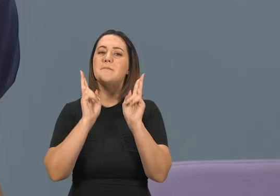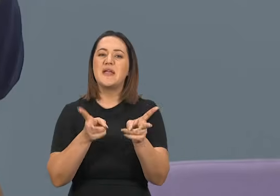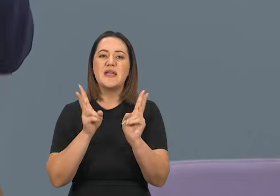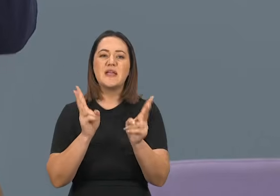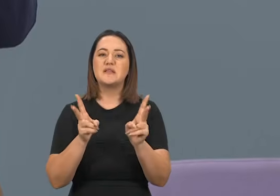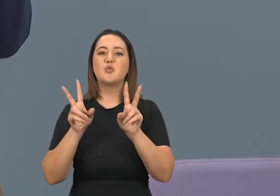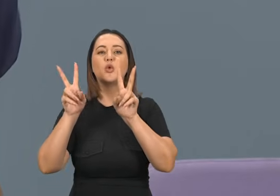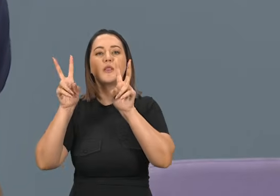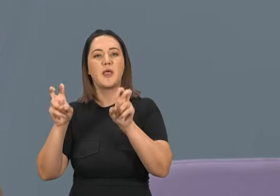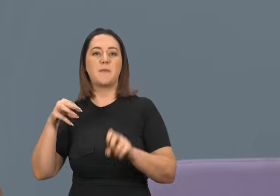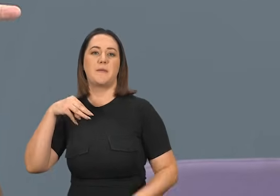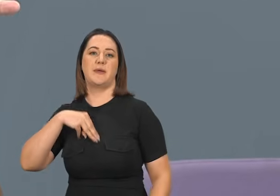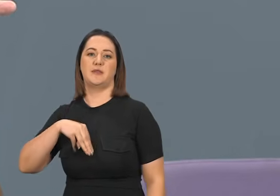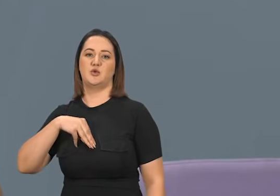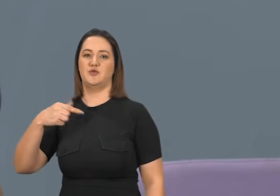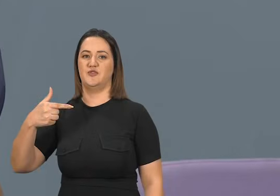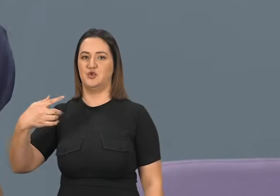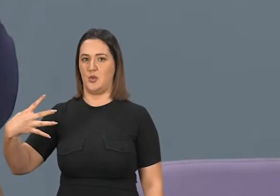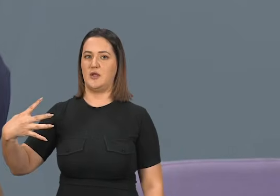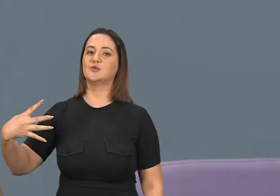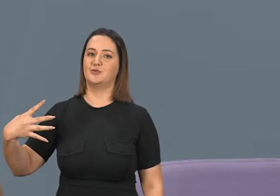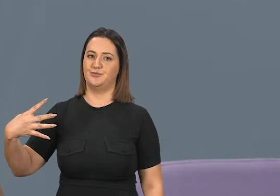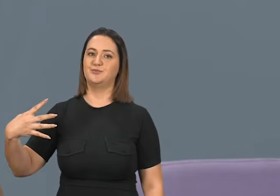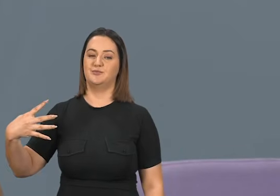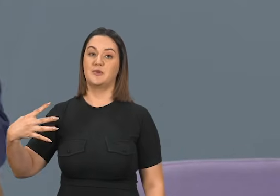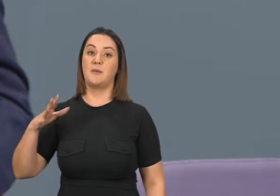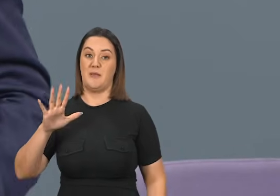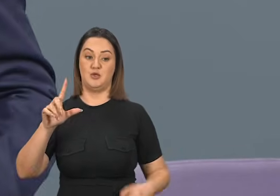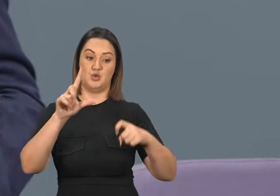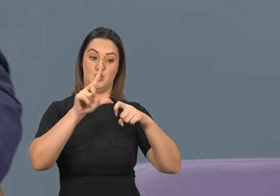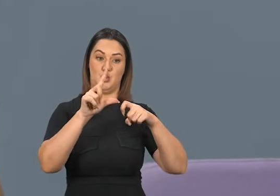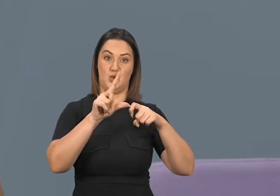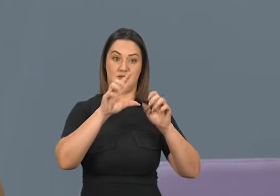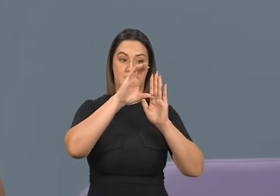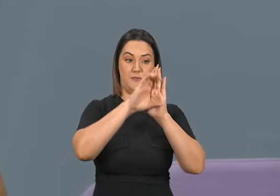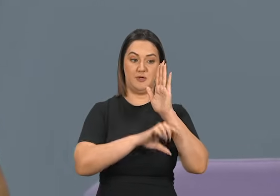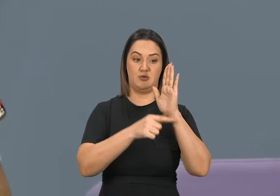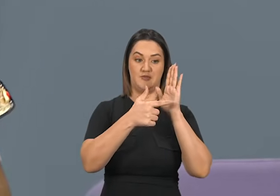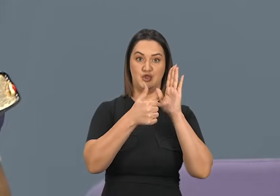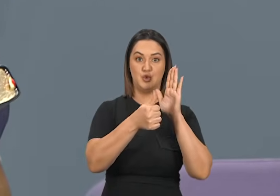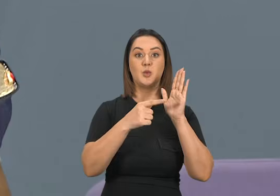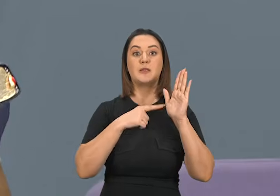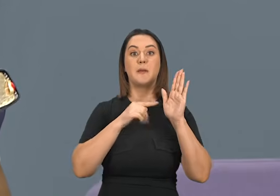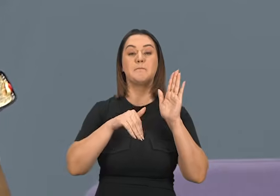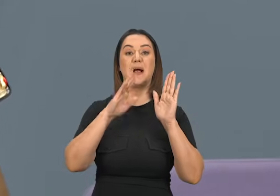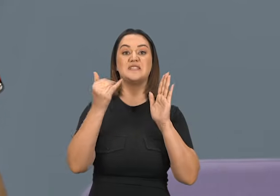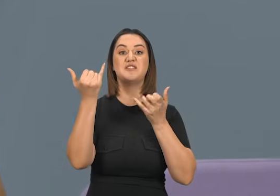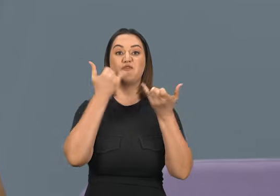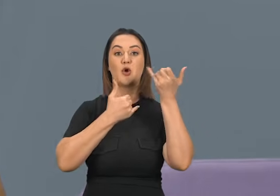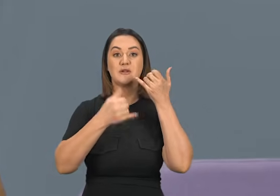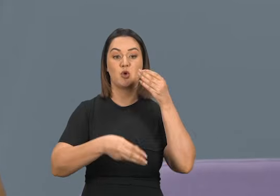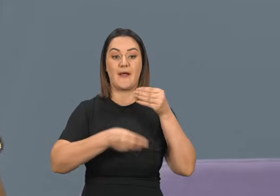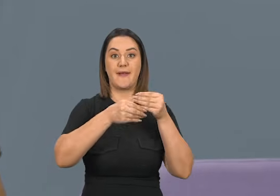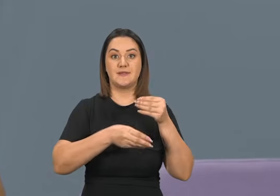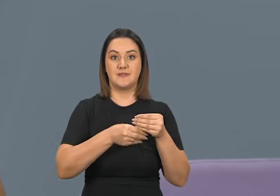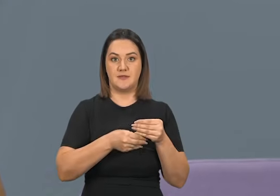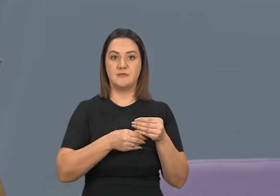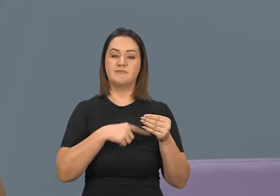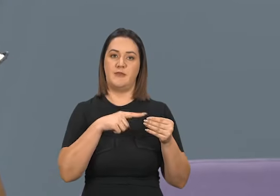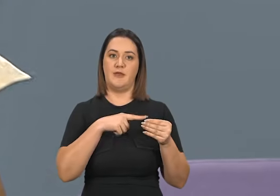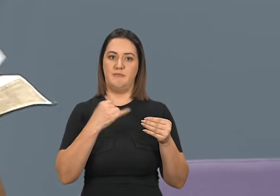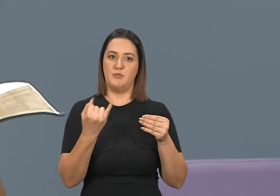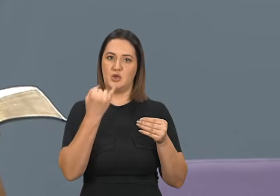mesma temática de Mateus 24. Só que Lucas 21 agrega algumas informações